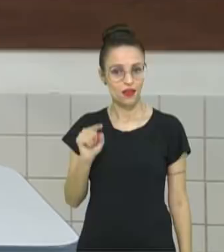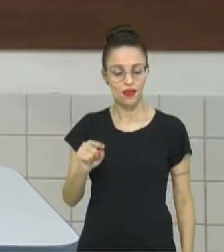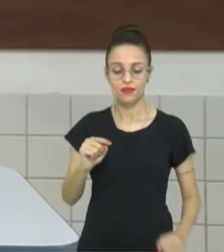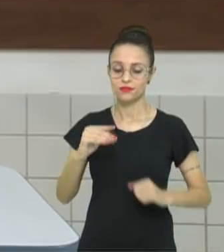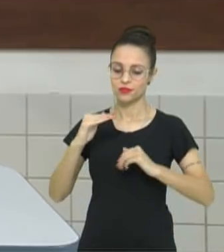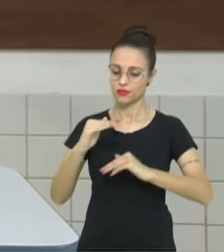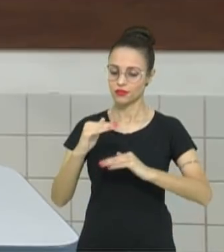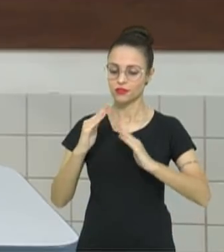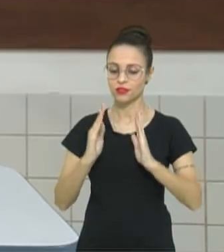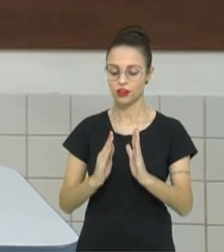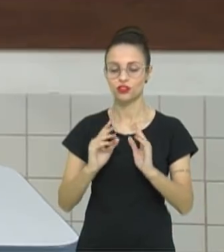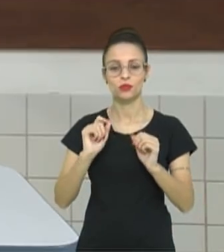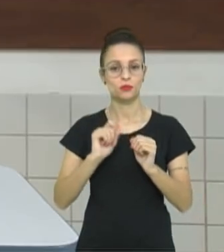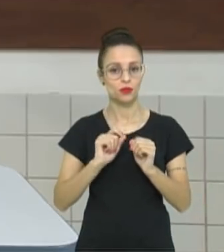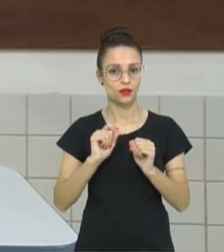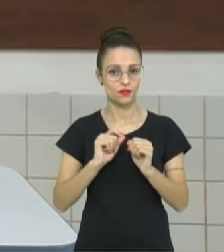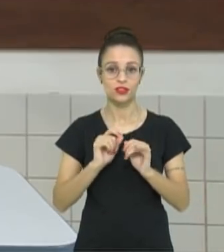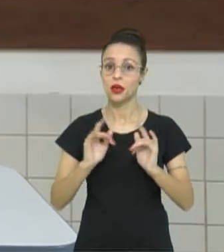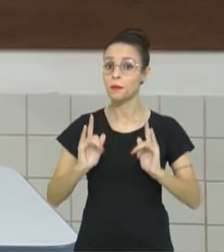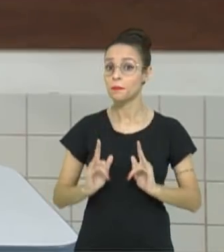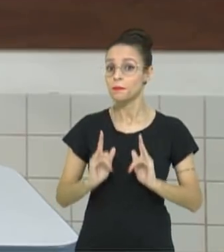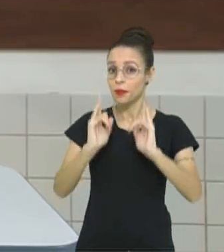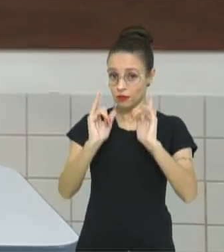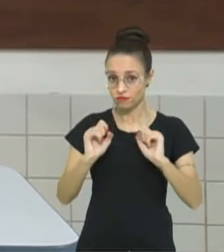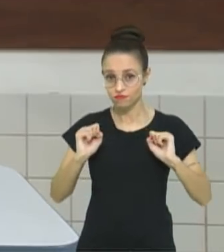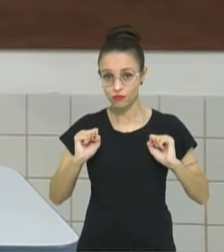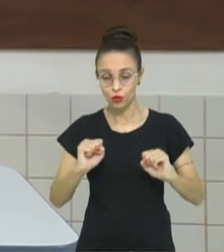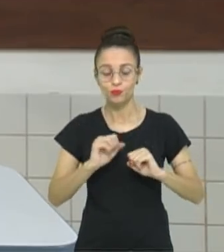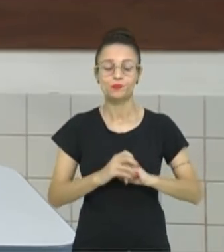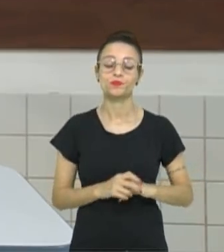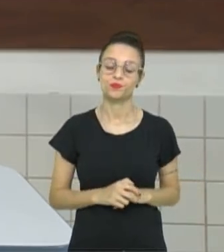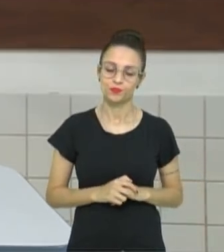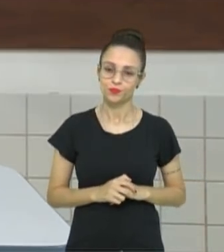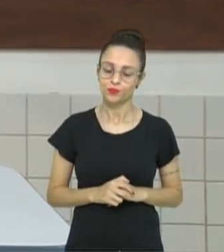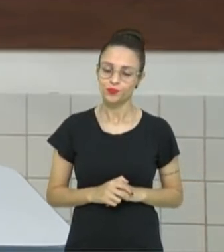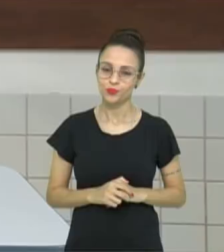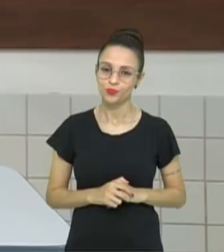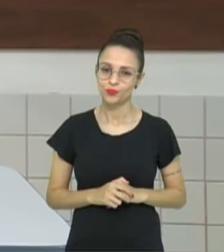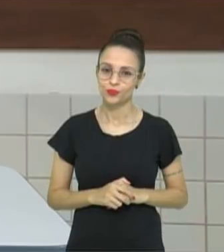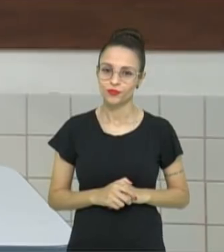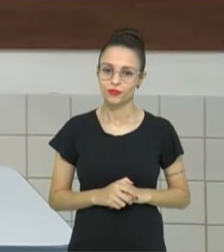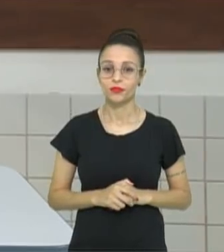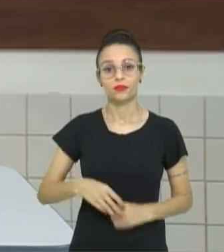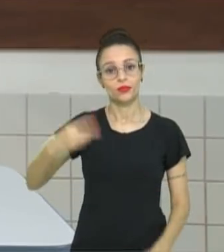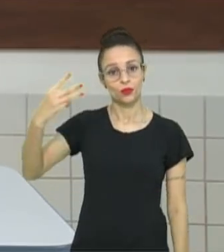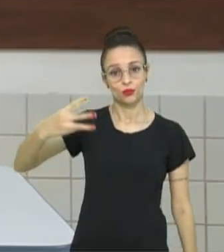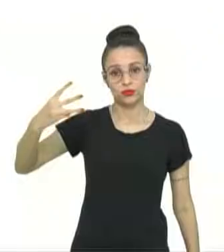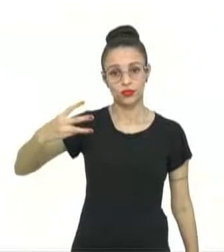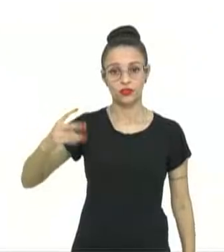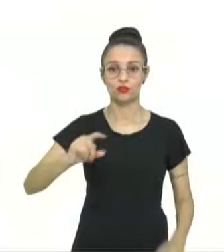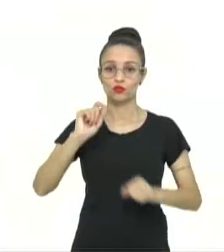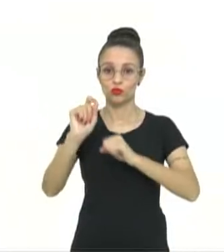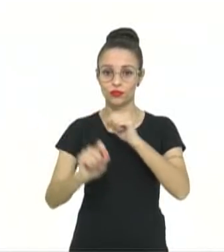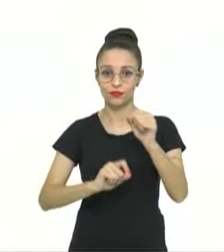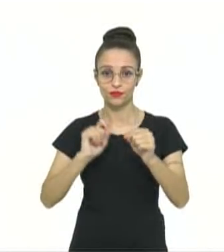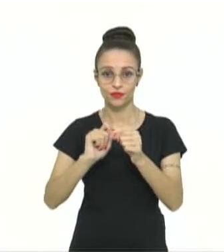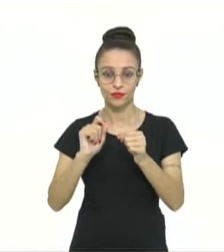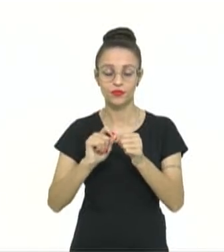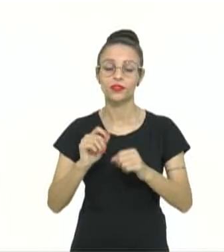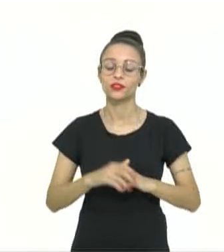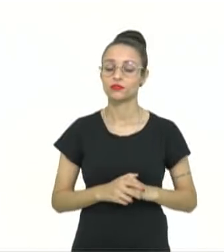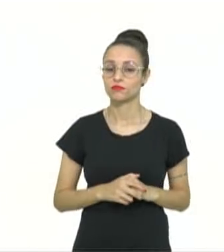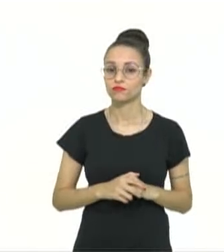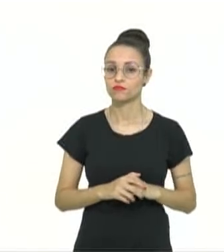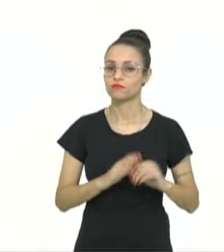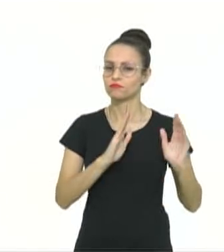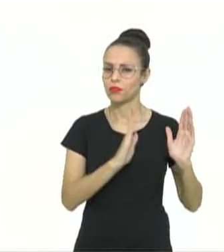fazer como uma opção do prédio, certo? Aí no passo 3, o que a gente fez? E isso